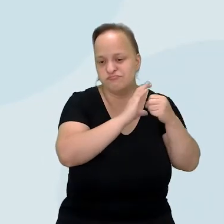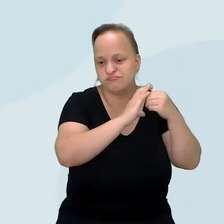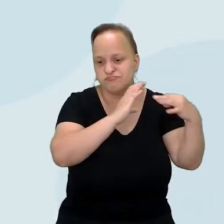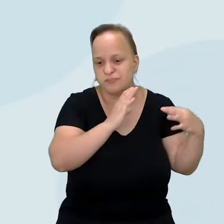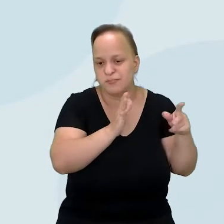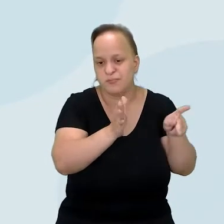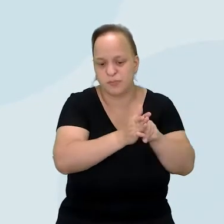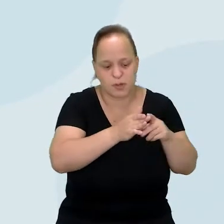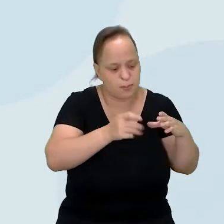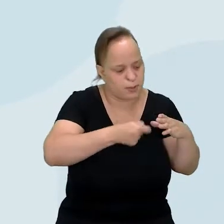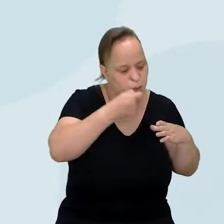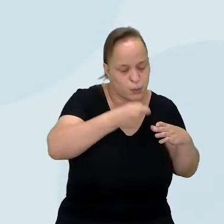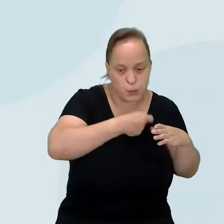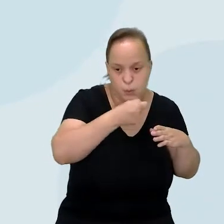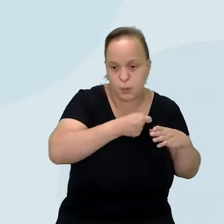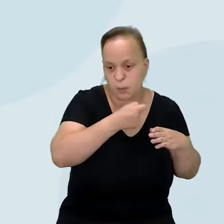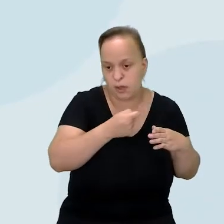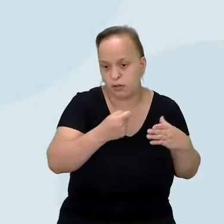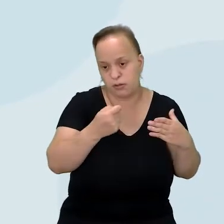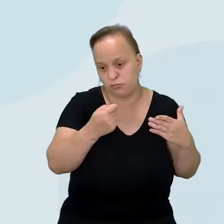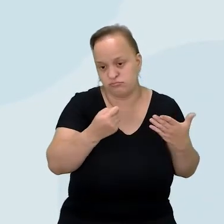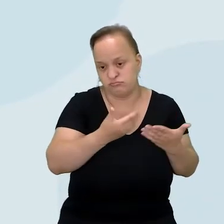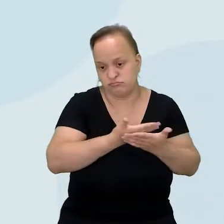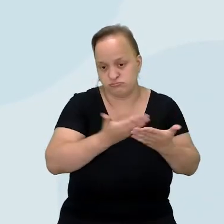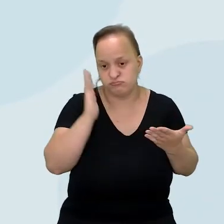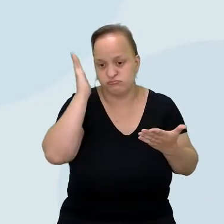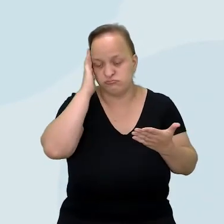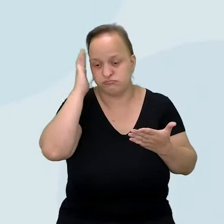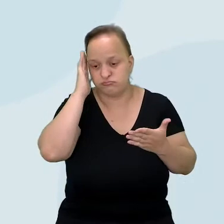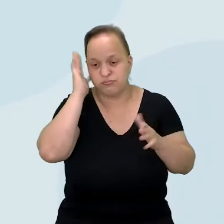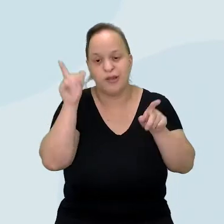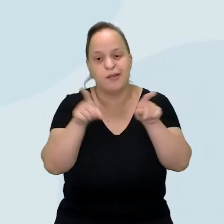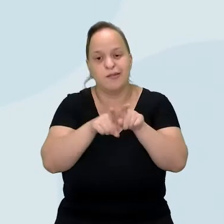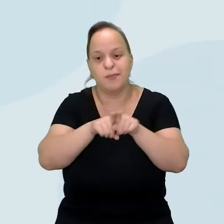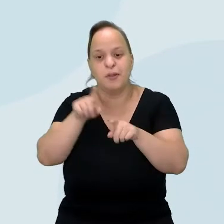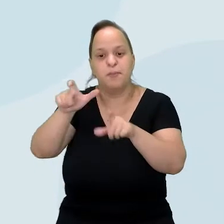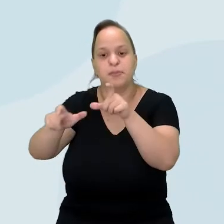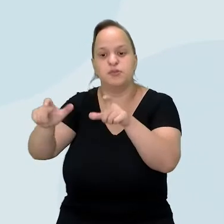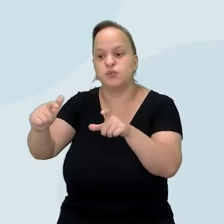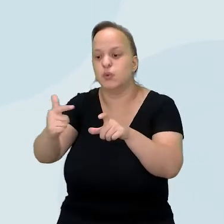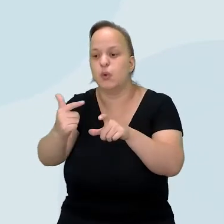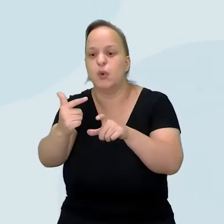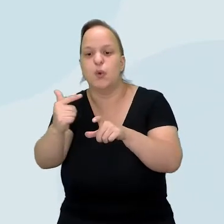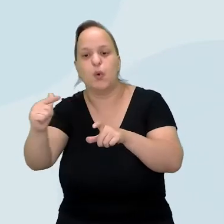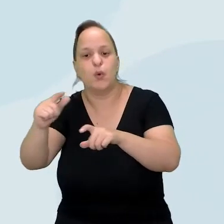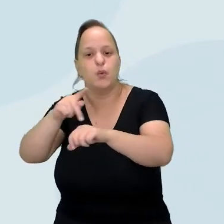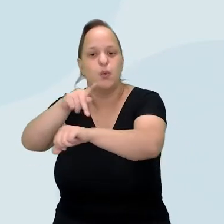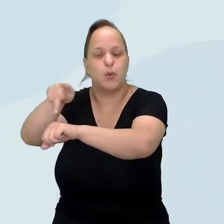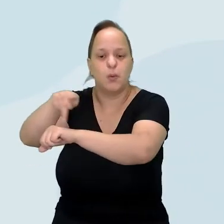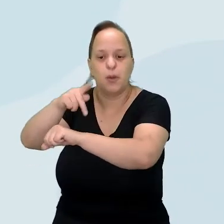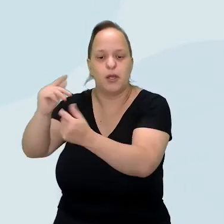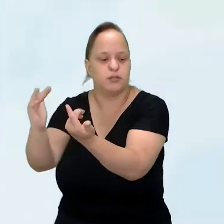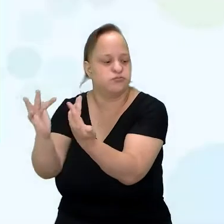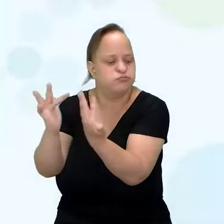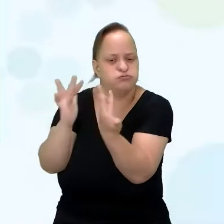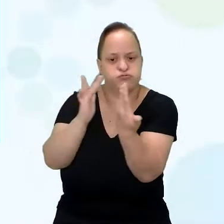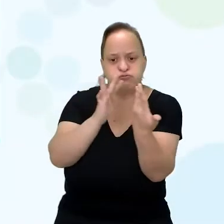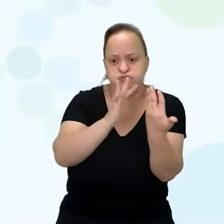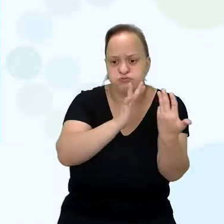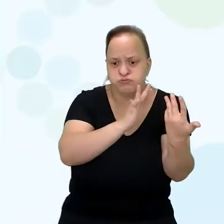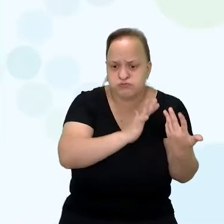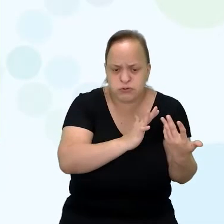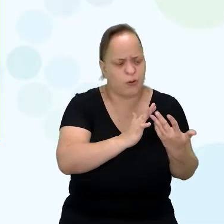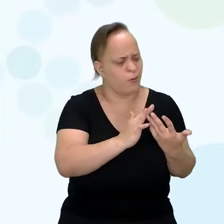tal qual a conhecemos hoje, também apreciada por estrangeiros. Então, muitas pessoas que vêm para o Brasil admiram muito a